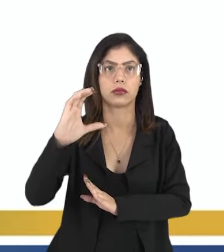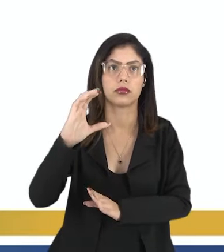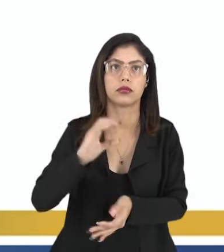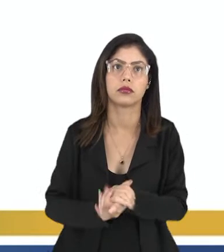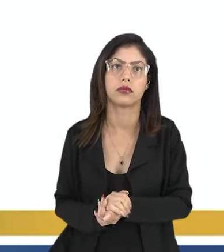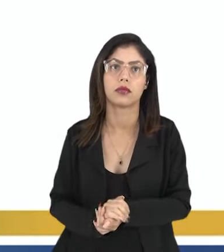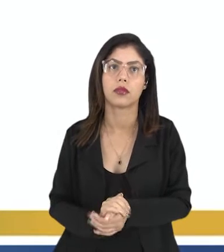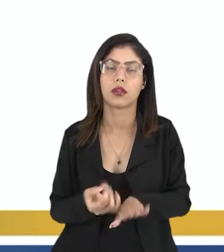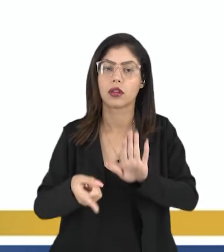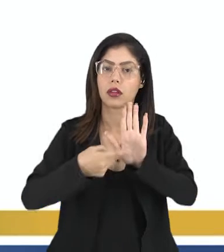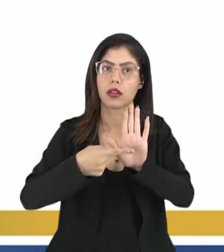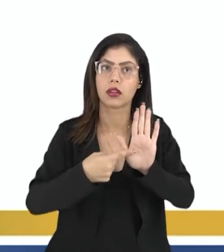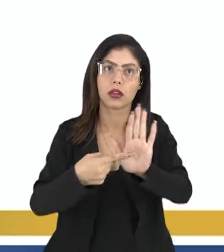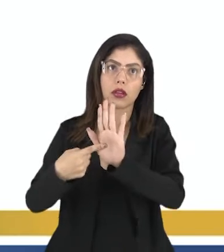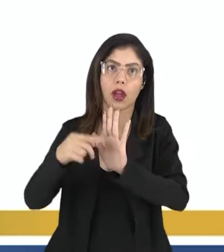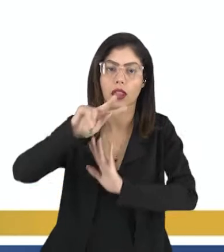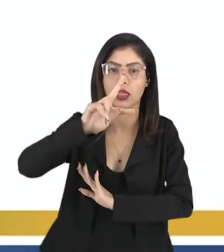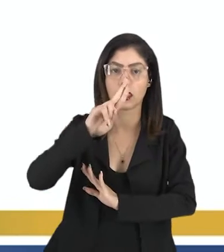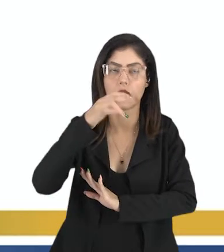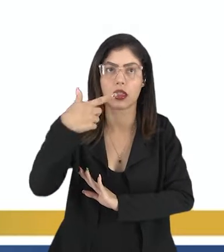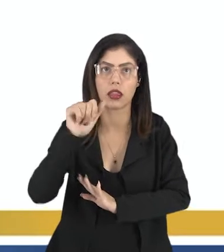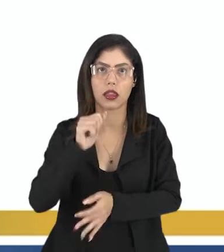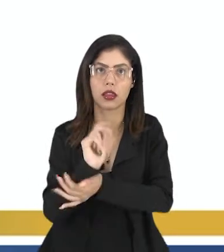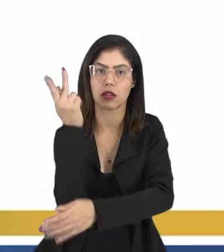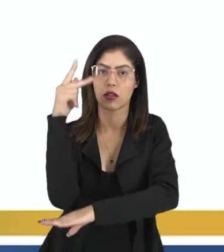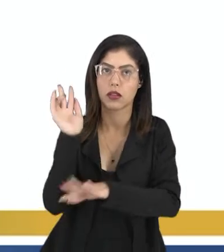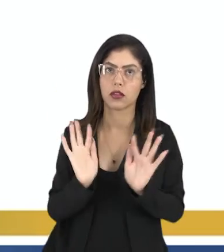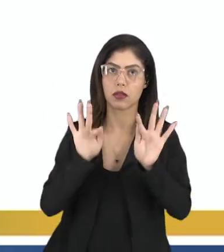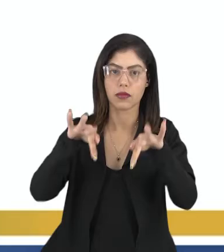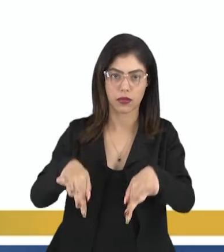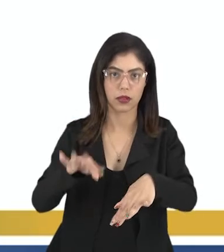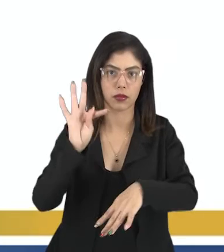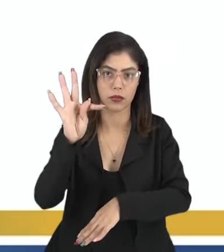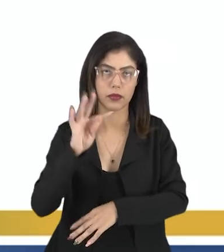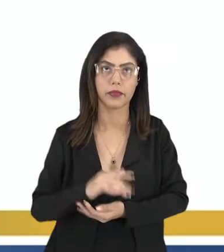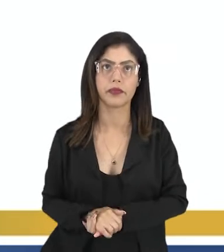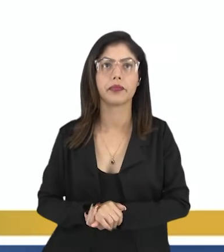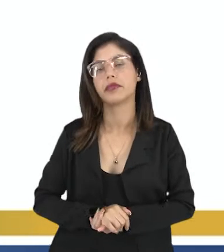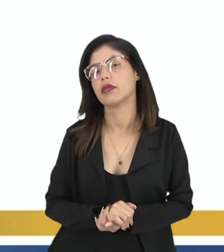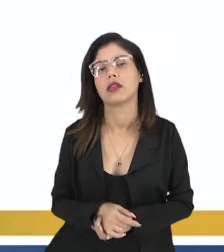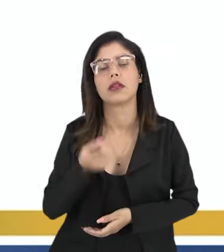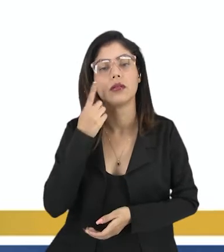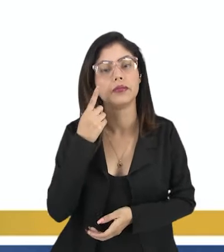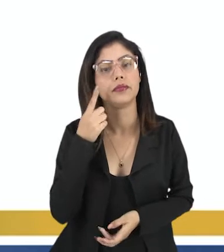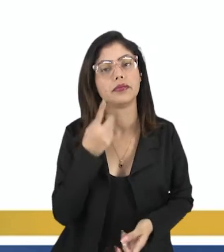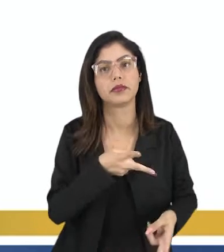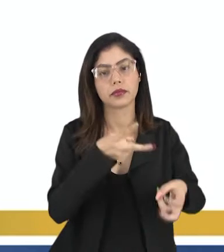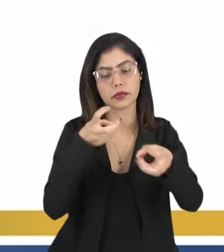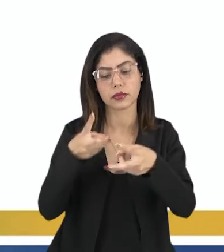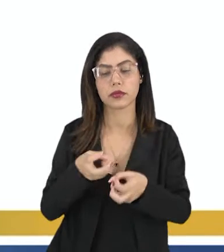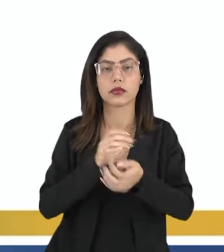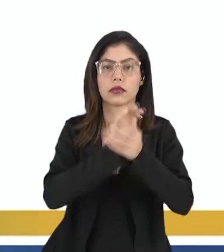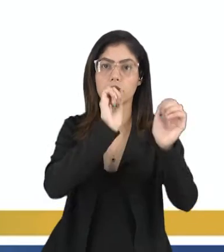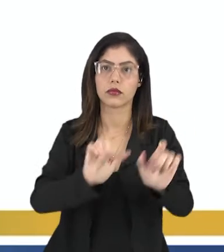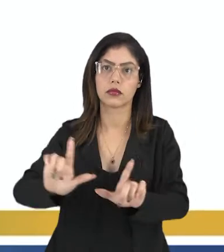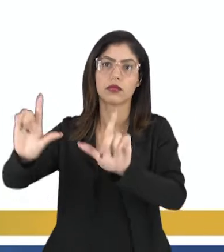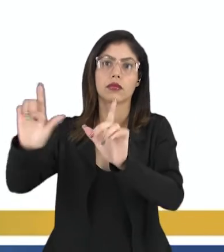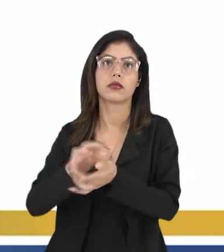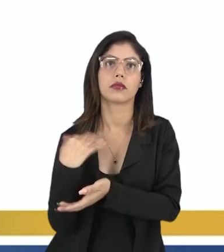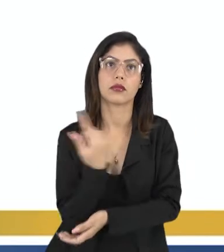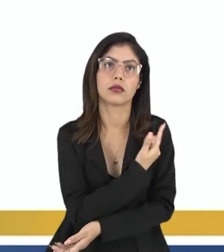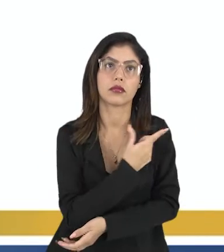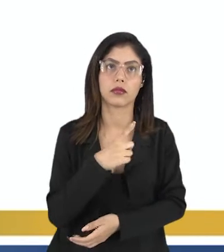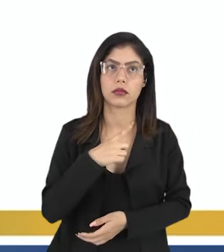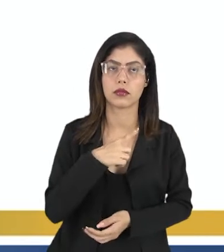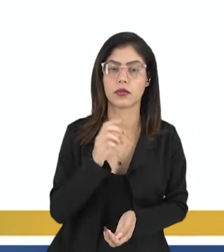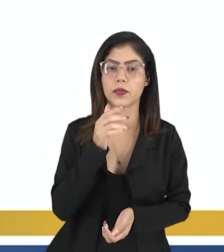ao período, no fim de T período, que é o tempo. E aí vocês vão perceber na telinha que nós